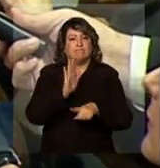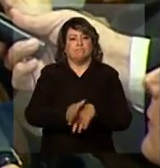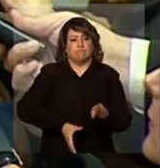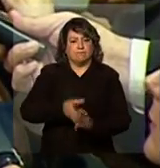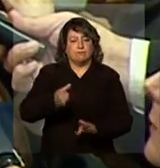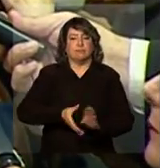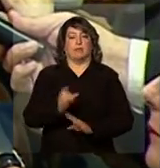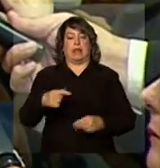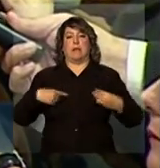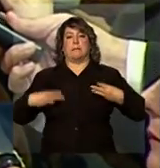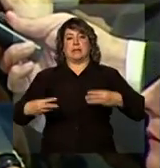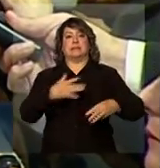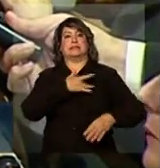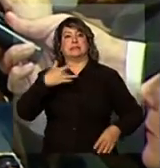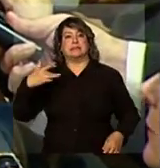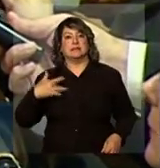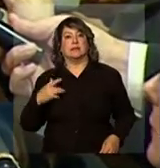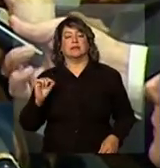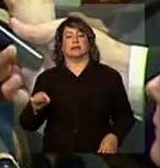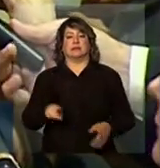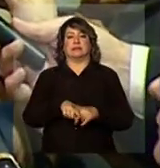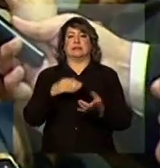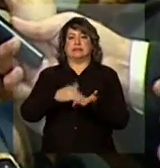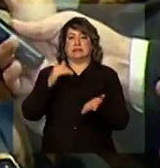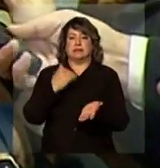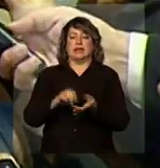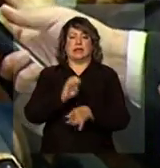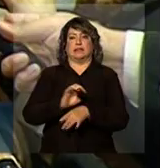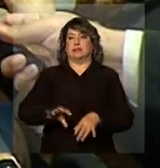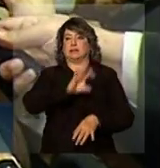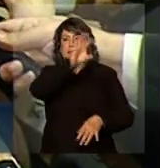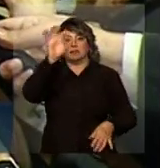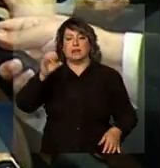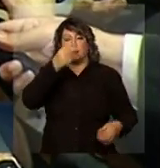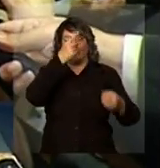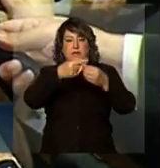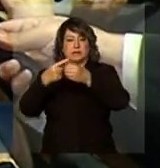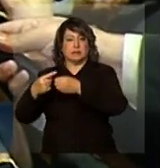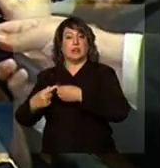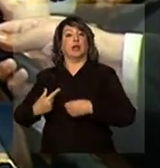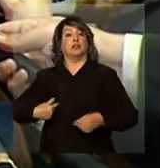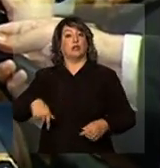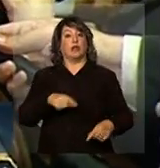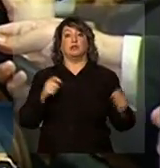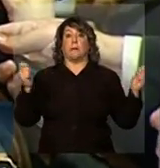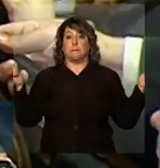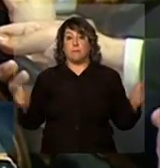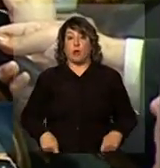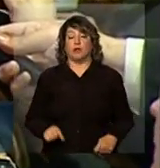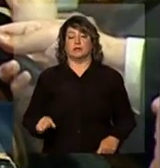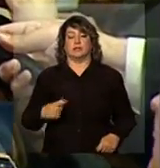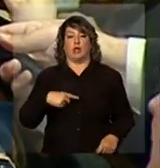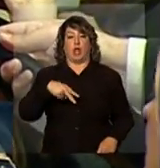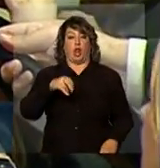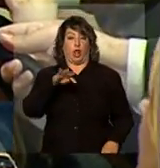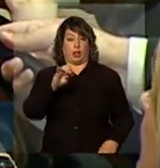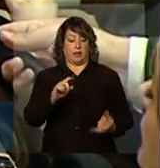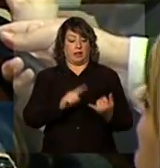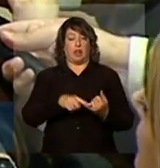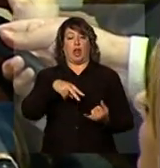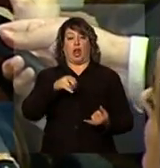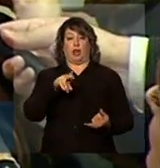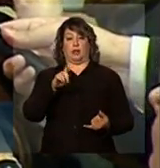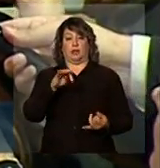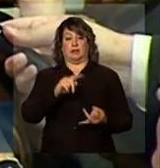do ministério da saúde e das secretarias estaduais das secretarias municipais para que a gente possa atingir no norte e nordeste do país os